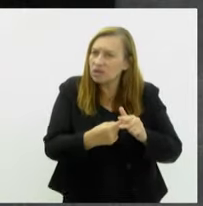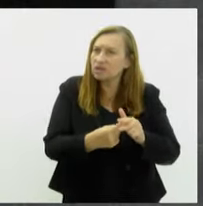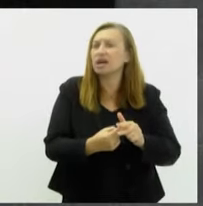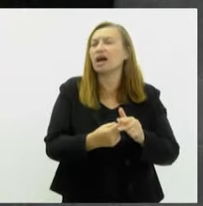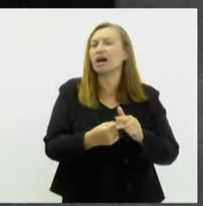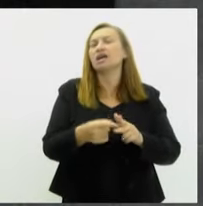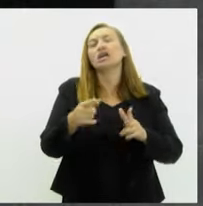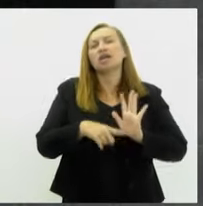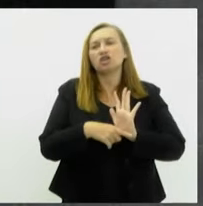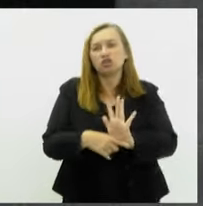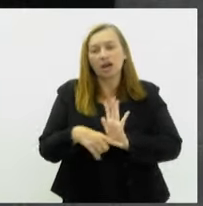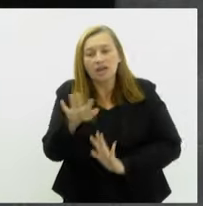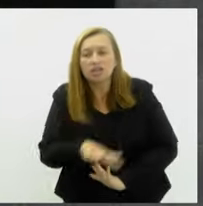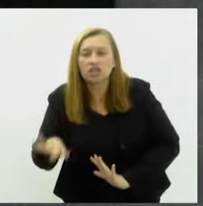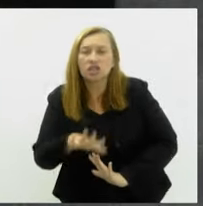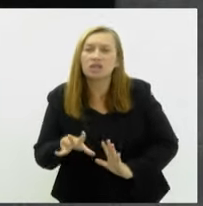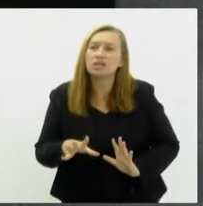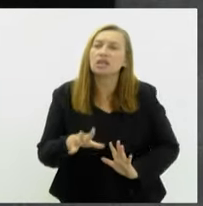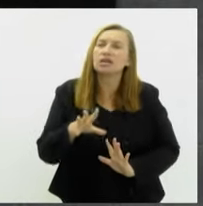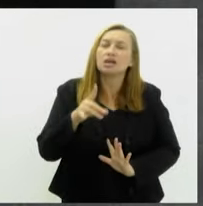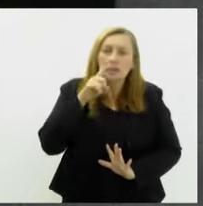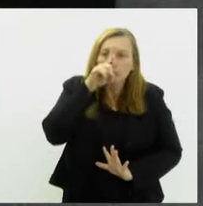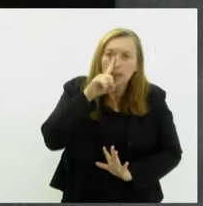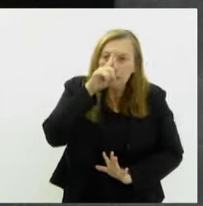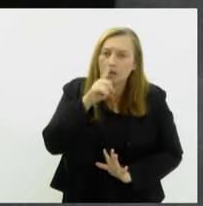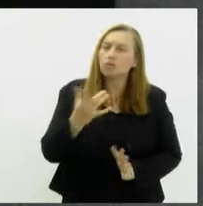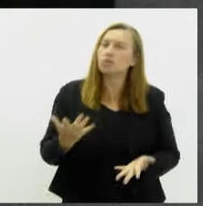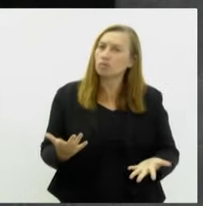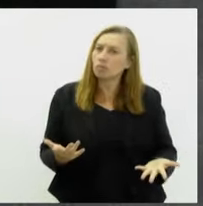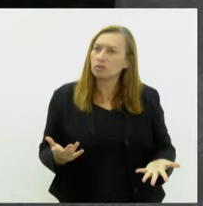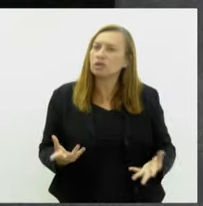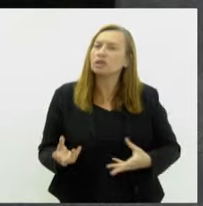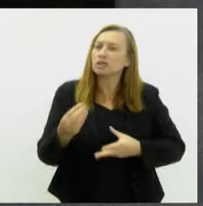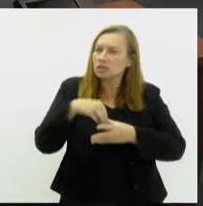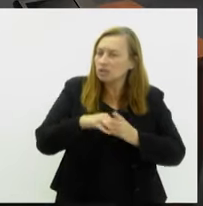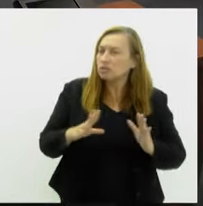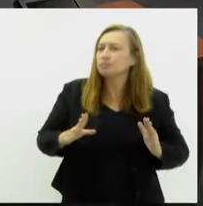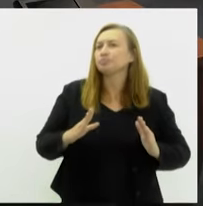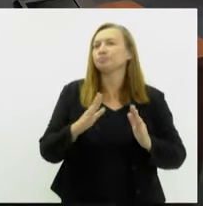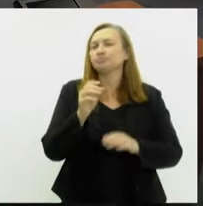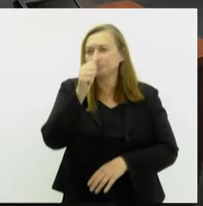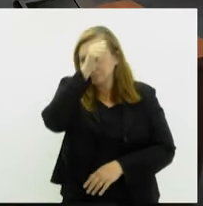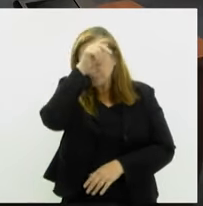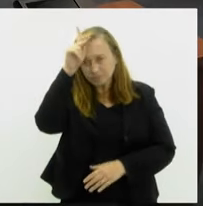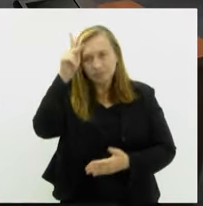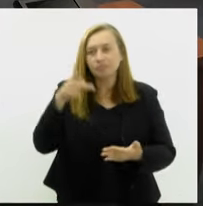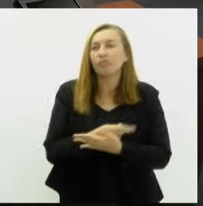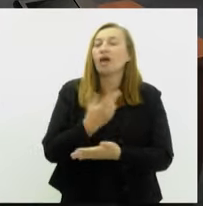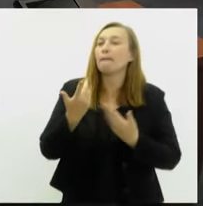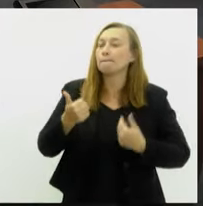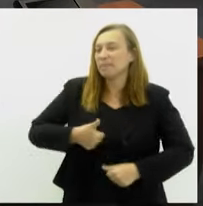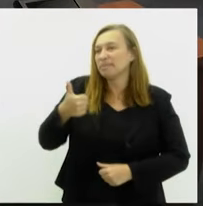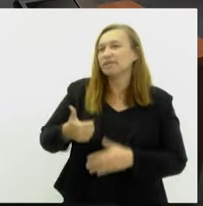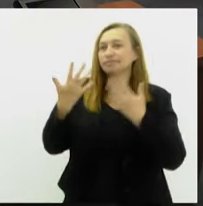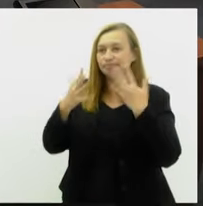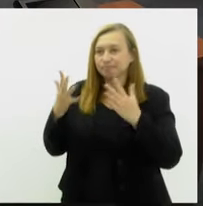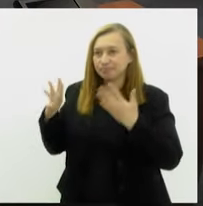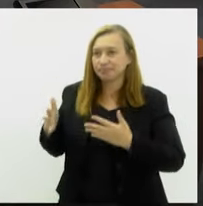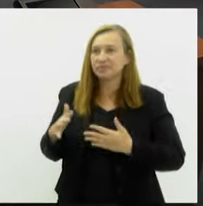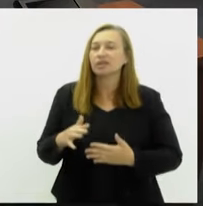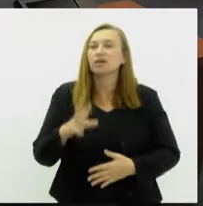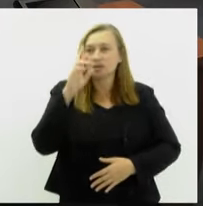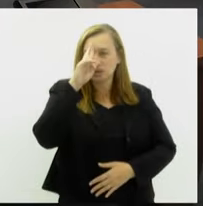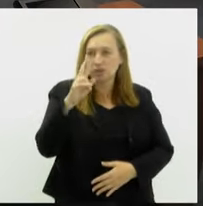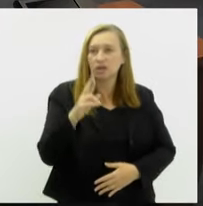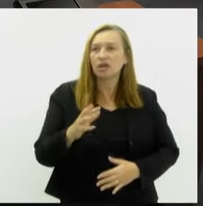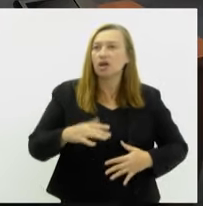essas crianças esse grave ocorrido dentro do município do Rio de Janeiro. Parte, claro. Primeiro, parabenizar a Vossa Excelência por mais